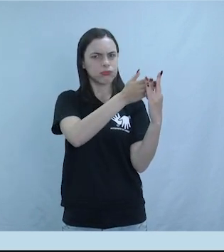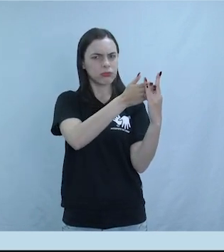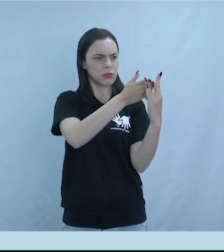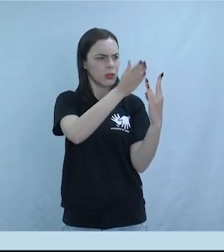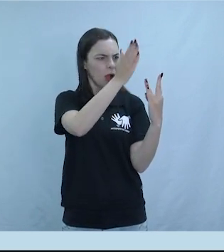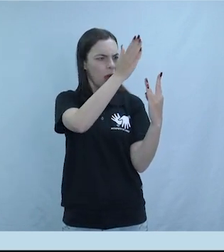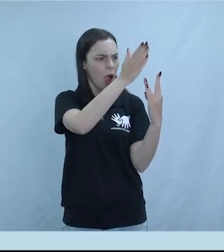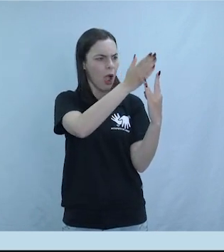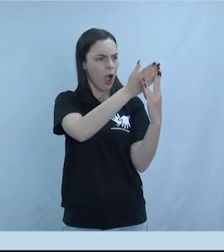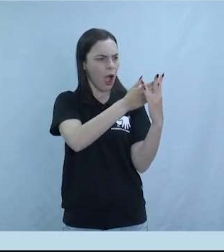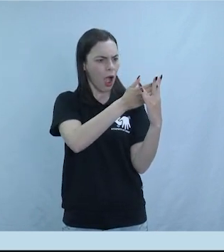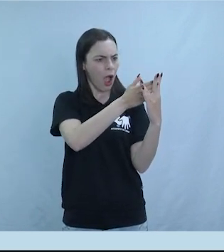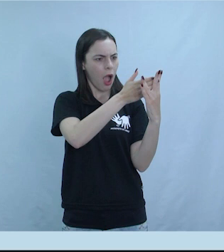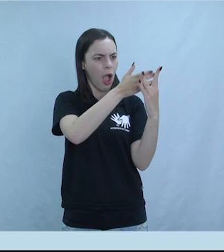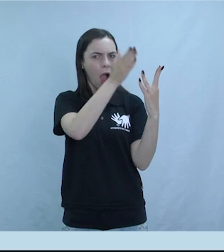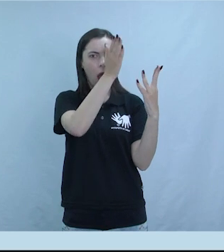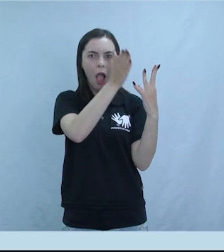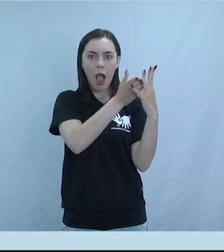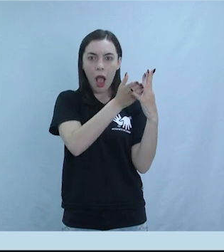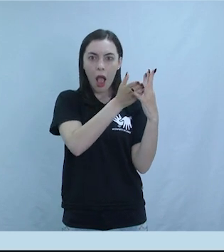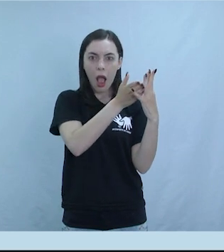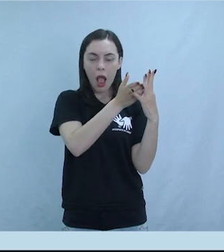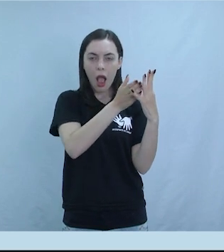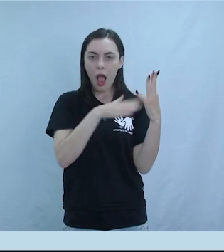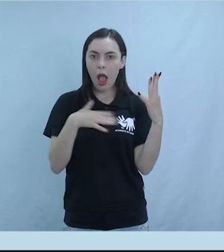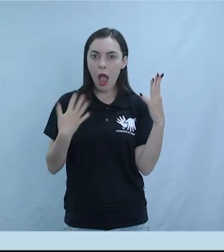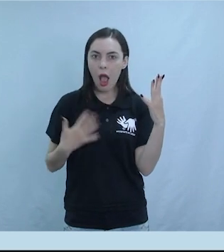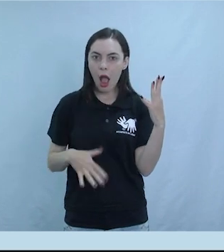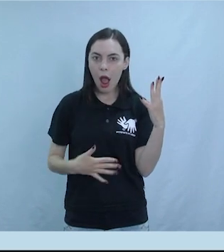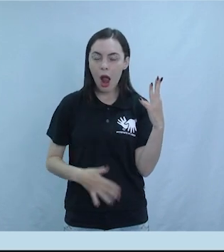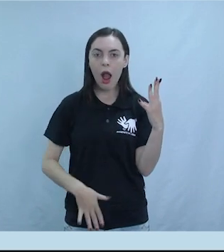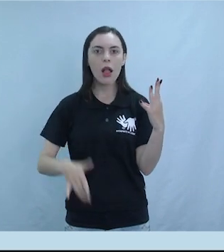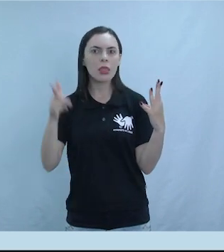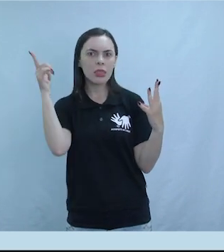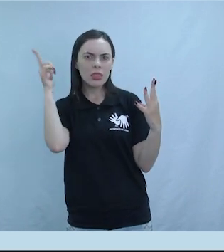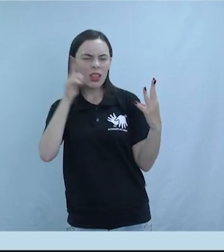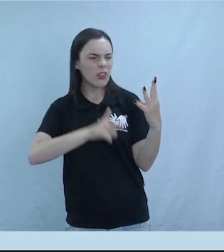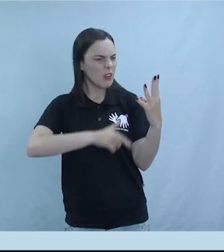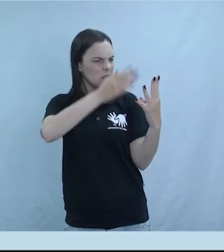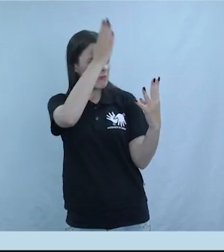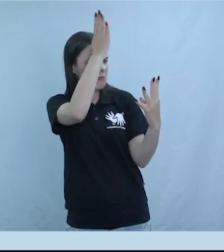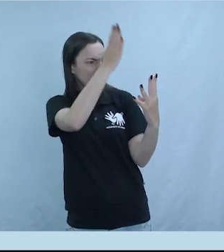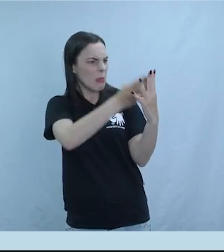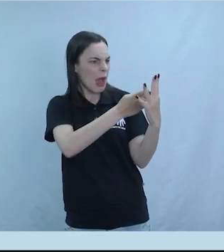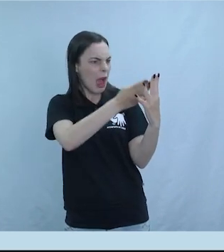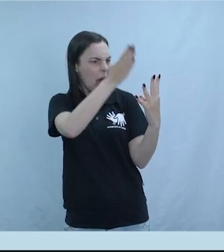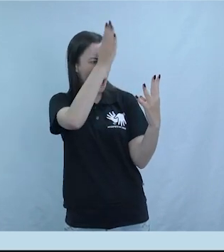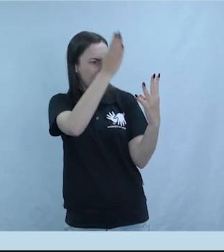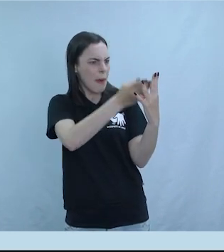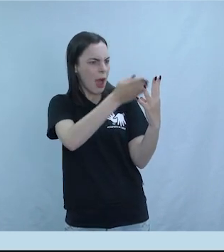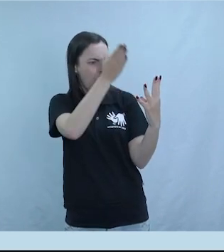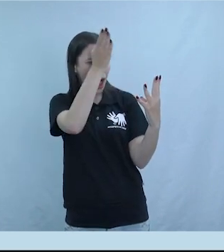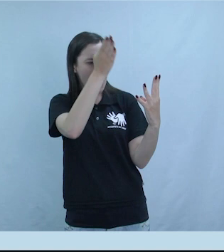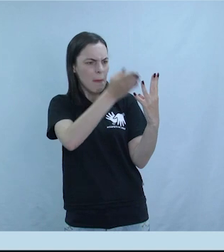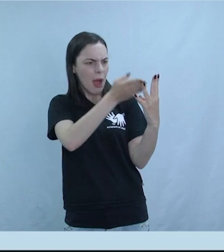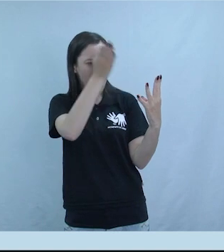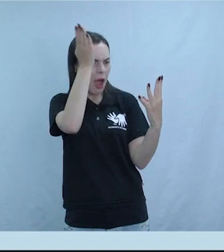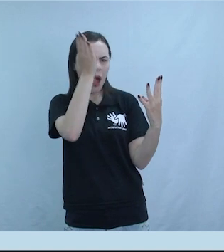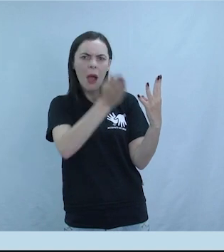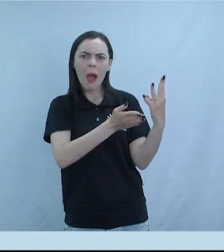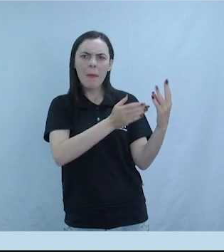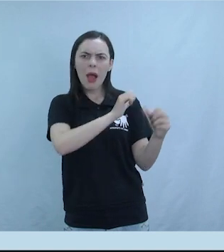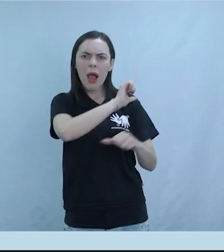multiplicaram e já eram quatro. Mais quatro golpes e os homens viraram